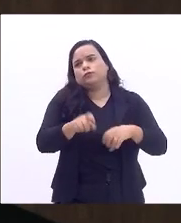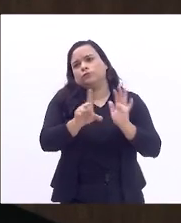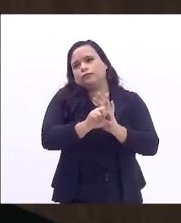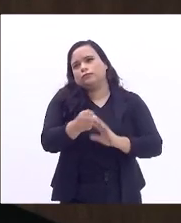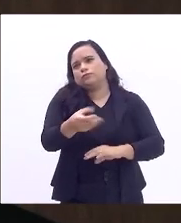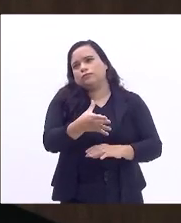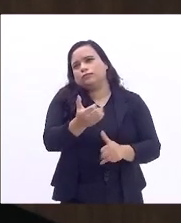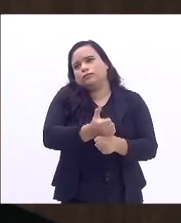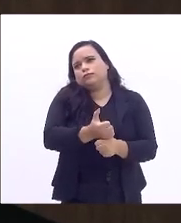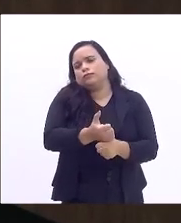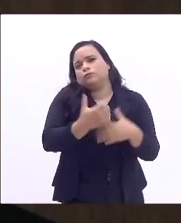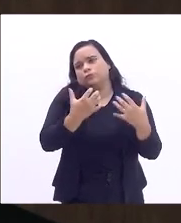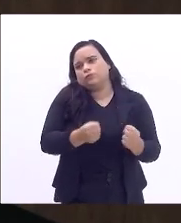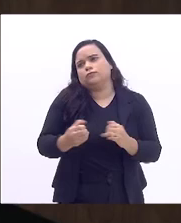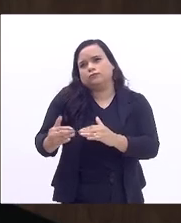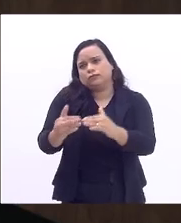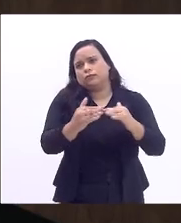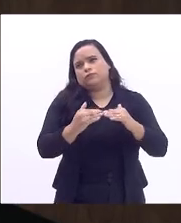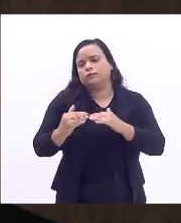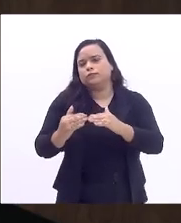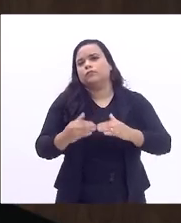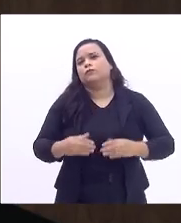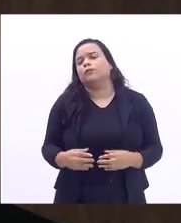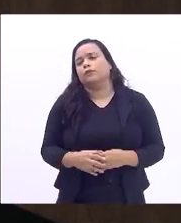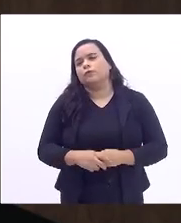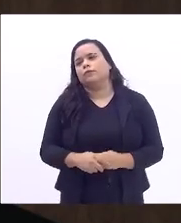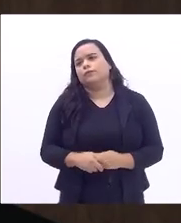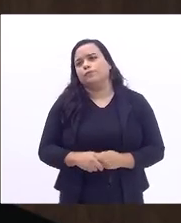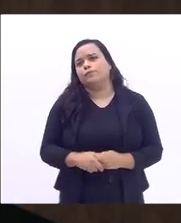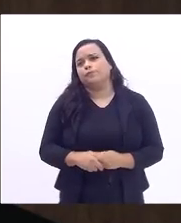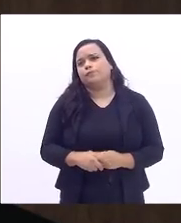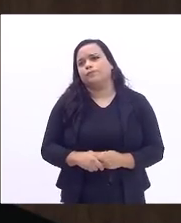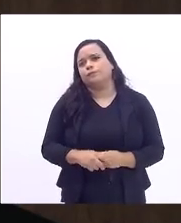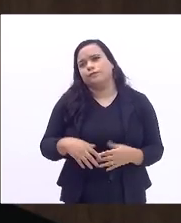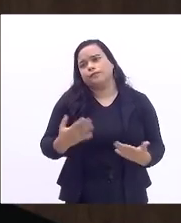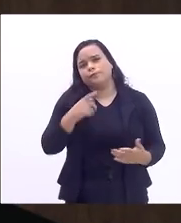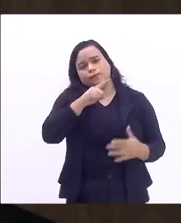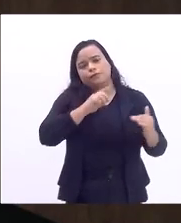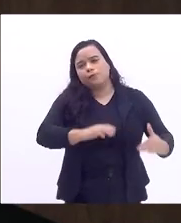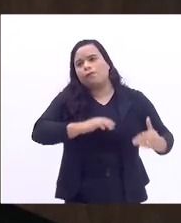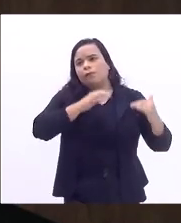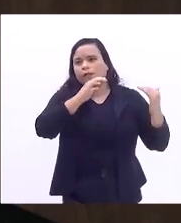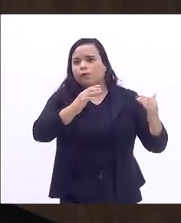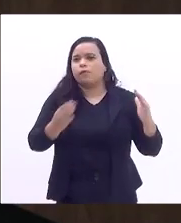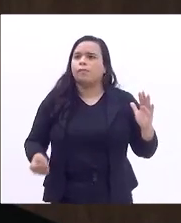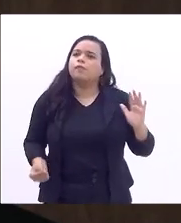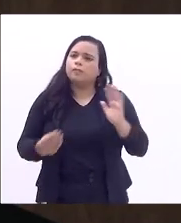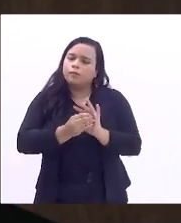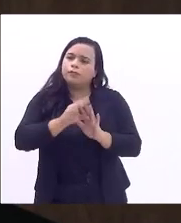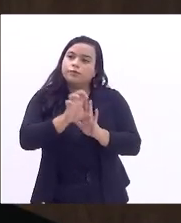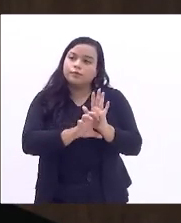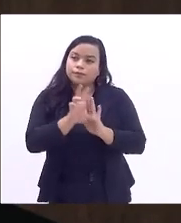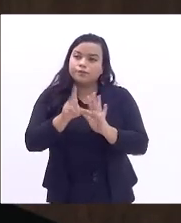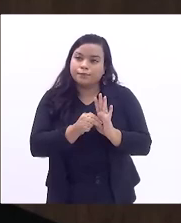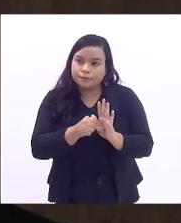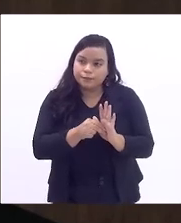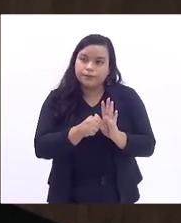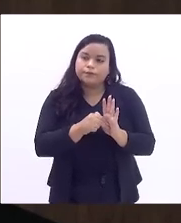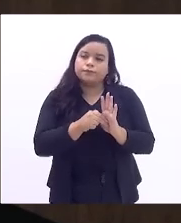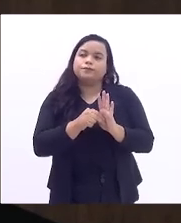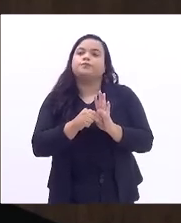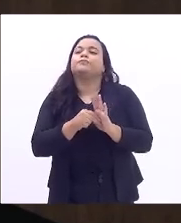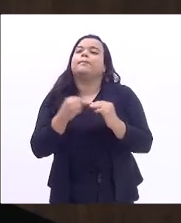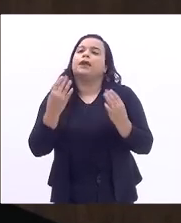favorável a Adesão aí você excelência colocou uma Emenda